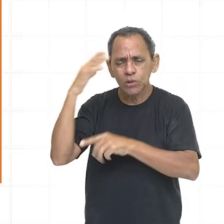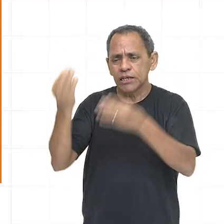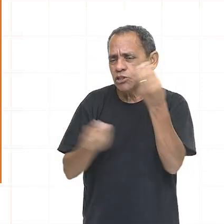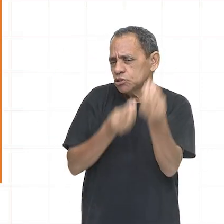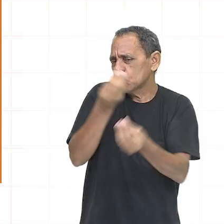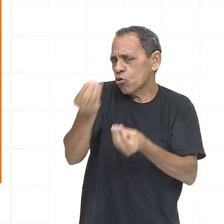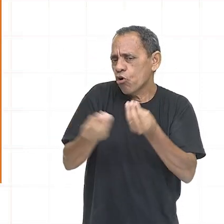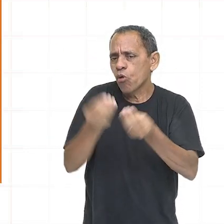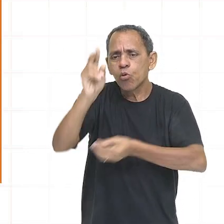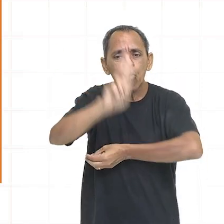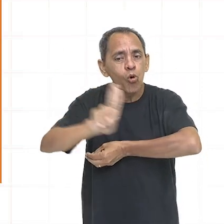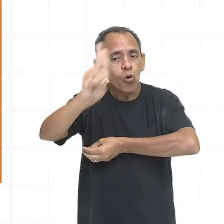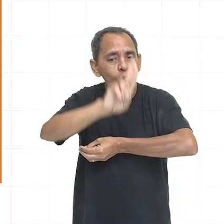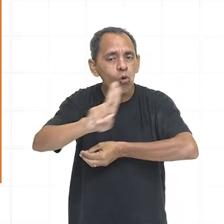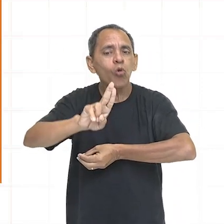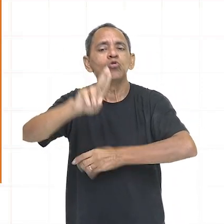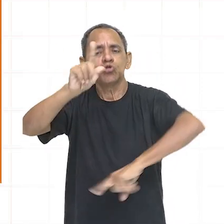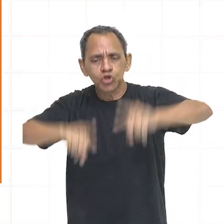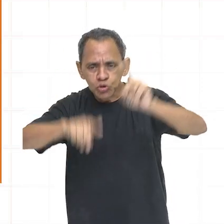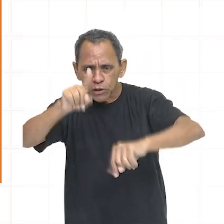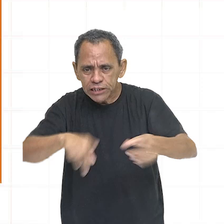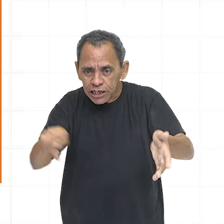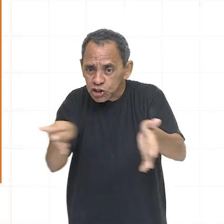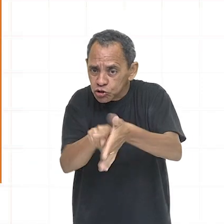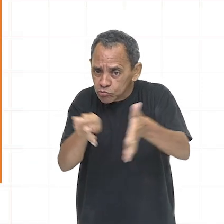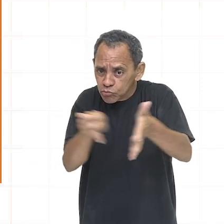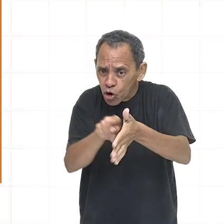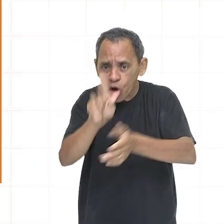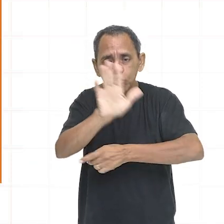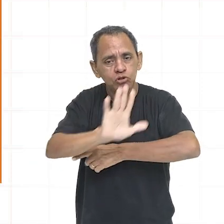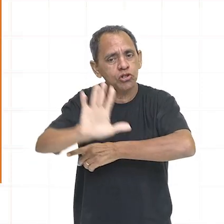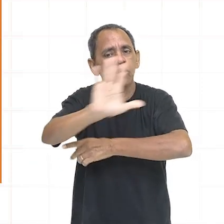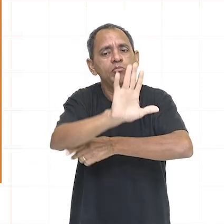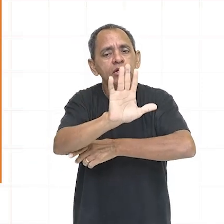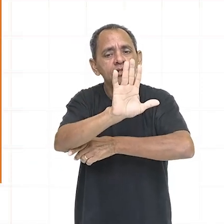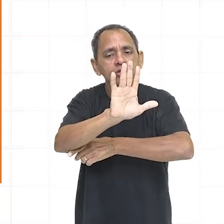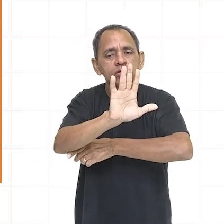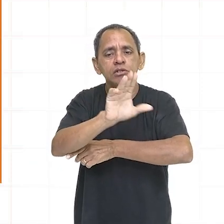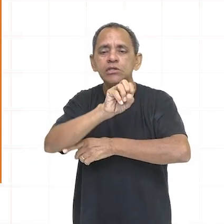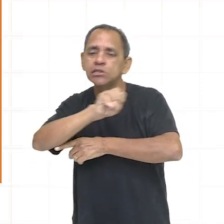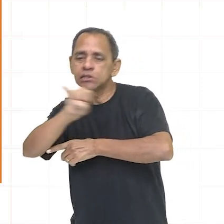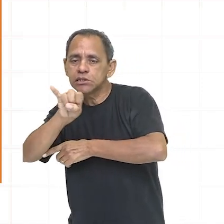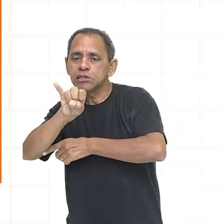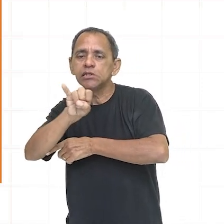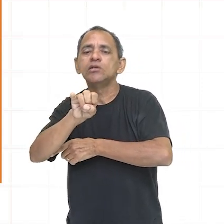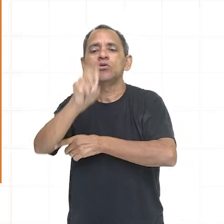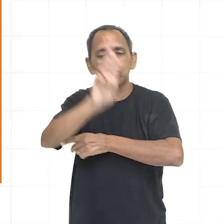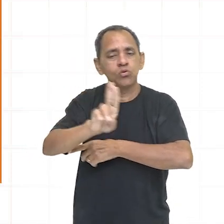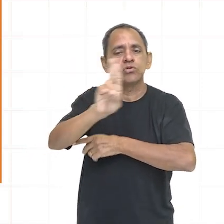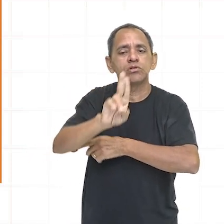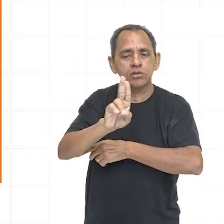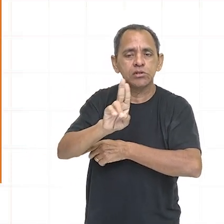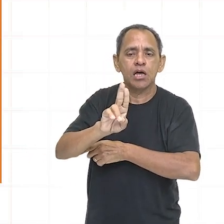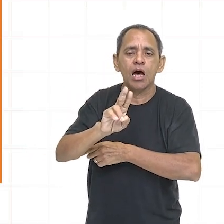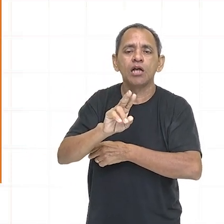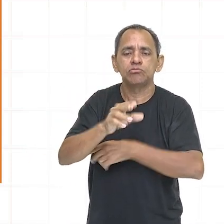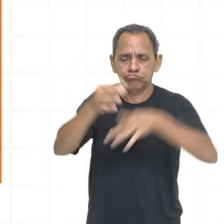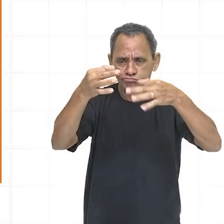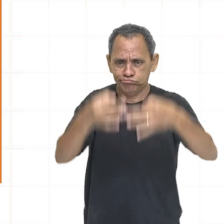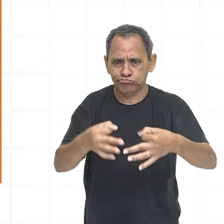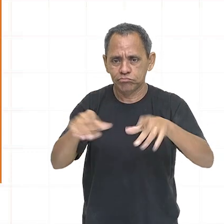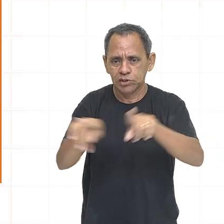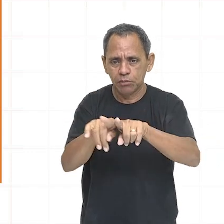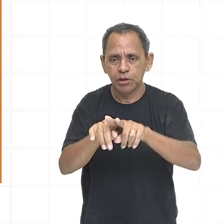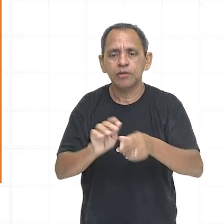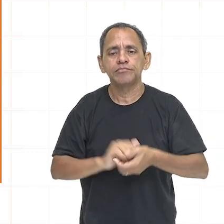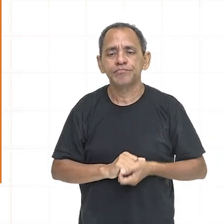utilização desses insumos de forma geral, se não for utilizado de forma correta, tá? Então, a agricultura de precisão, ela